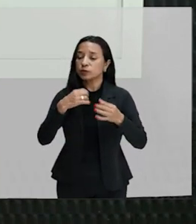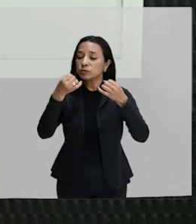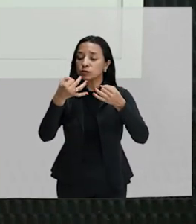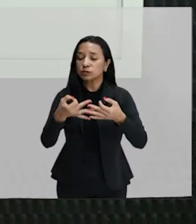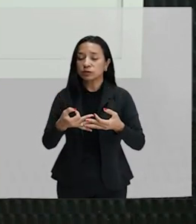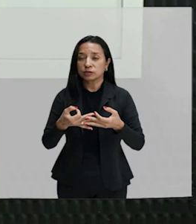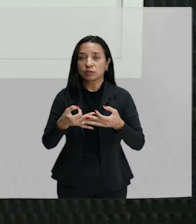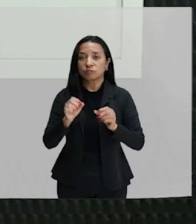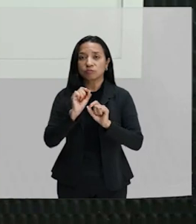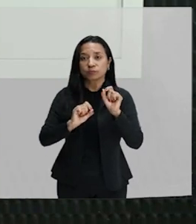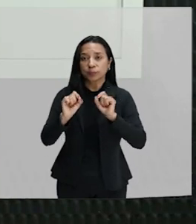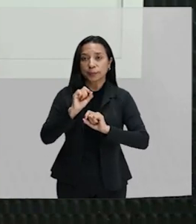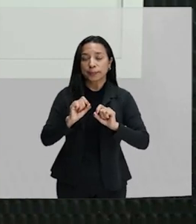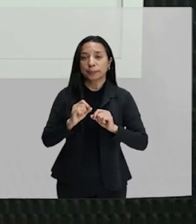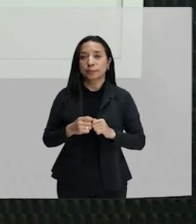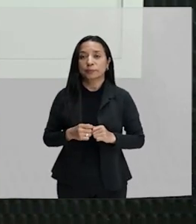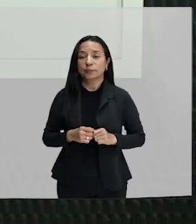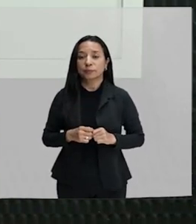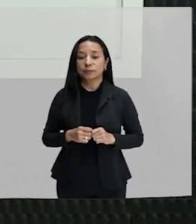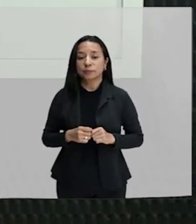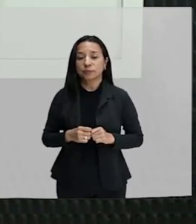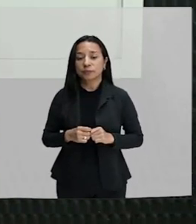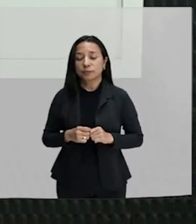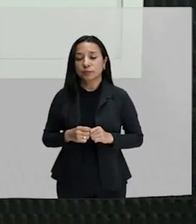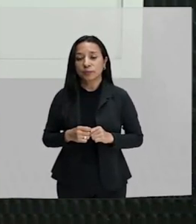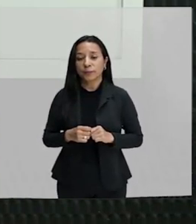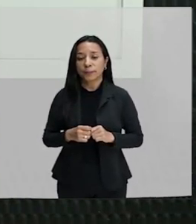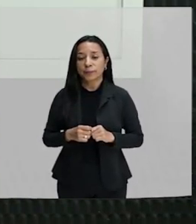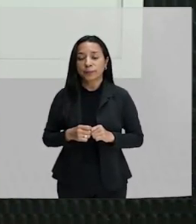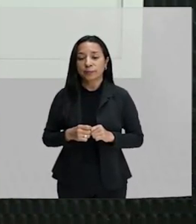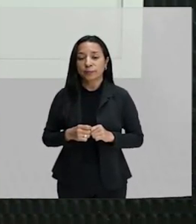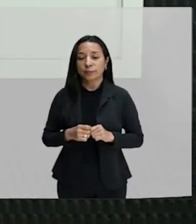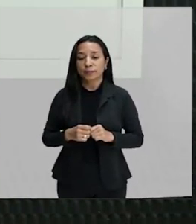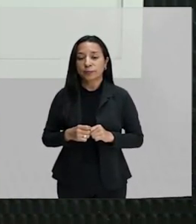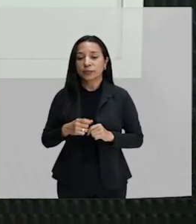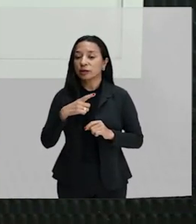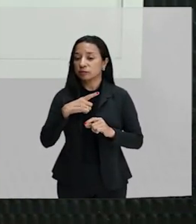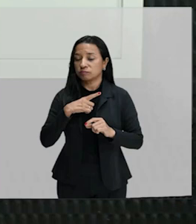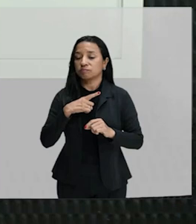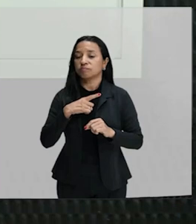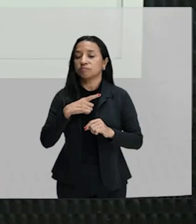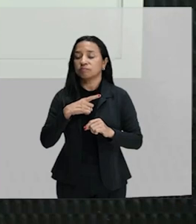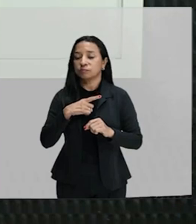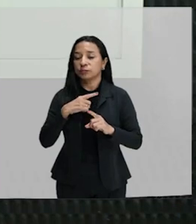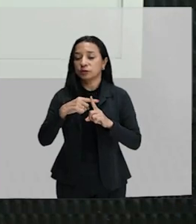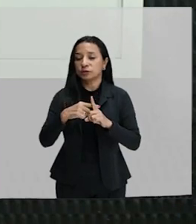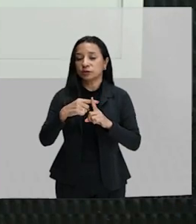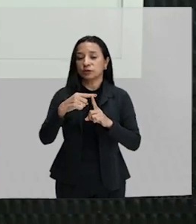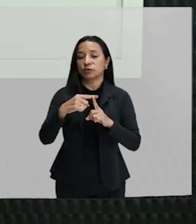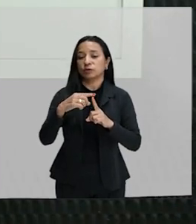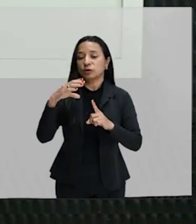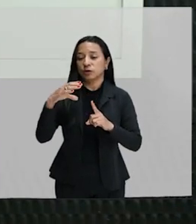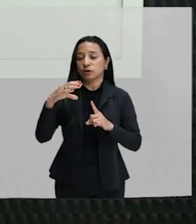é o seguinte em cima nós temos temperatura em C de um lado né temperatura